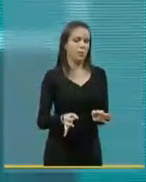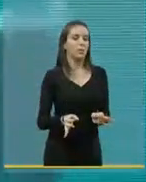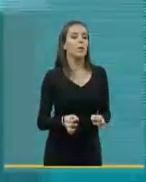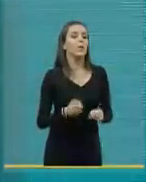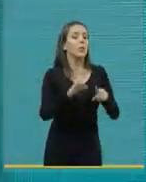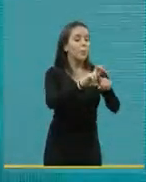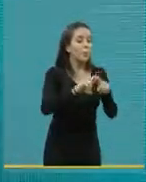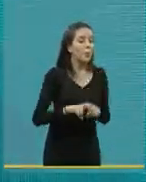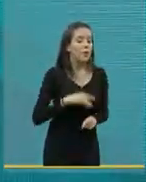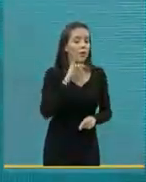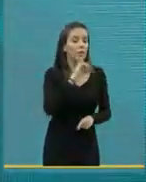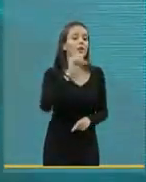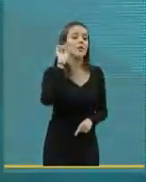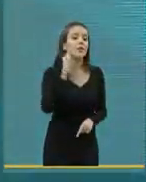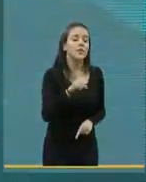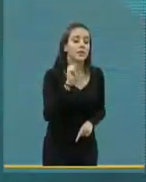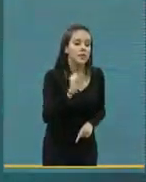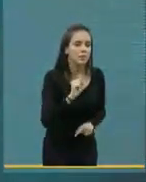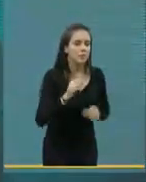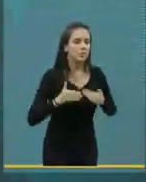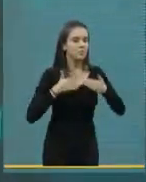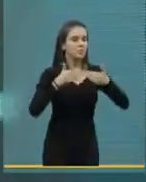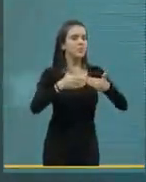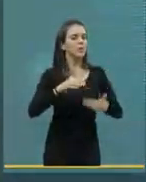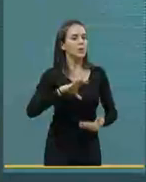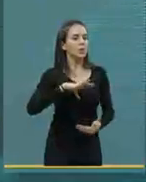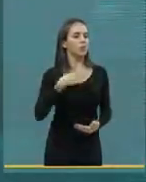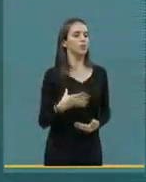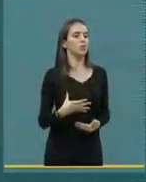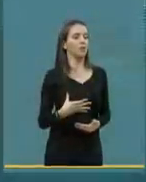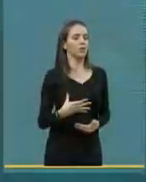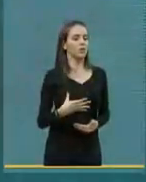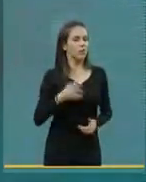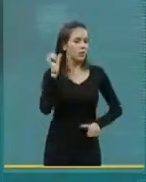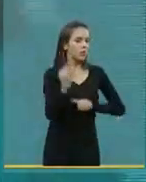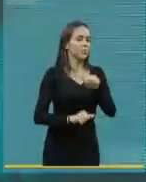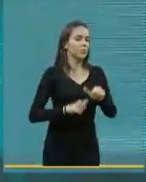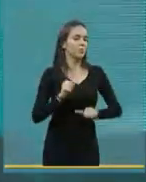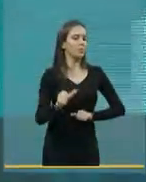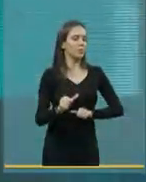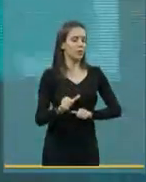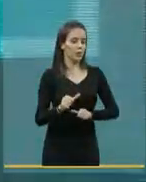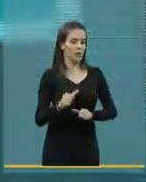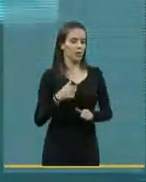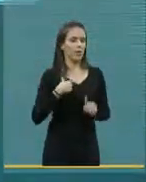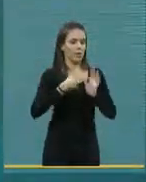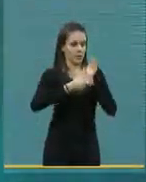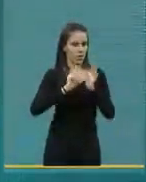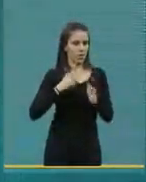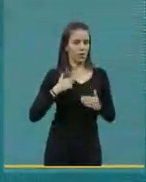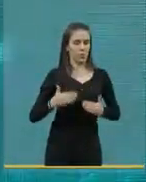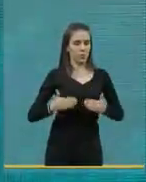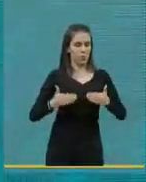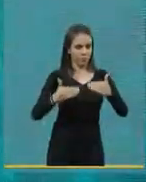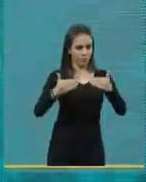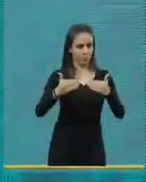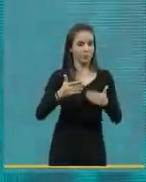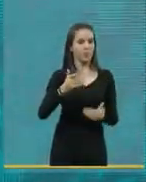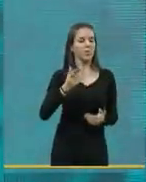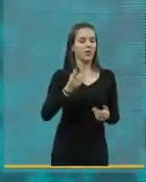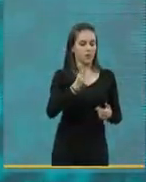necessário sim enfrentar o problema e fazer as reformas quando eu estive no ministério da fazenda as